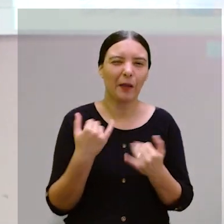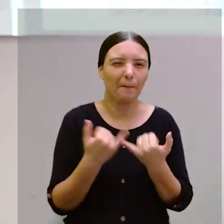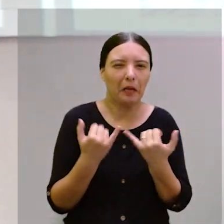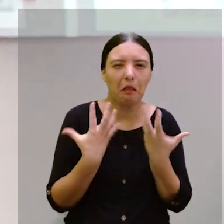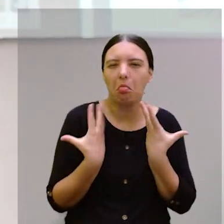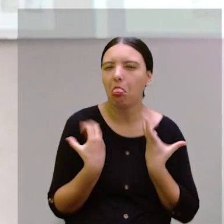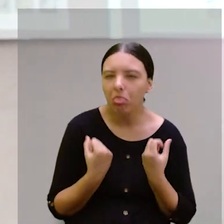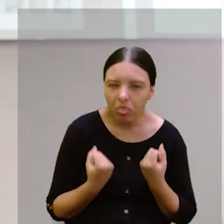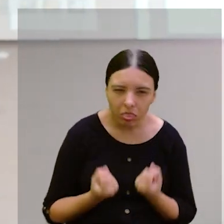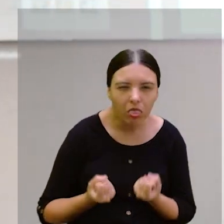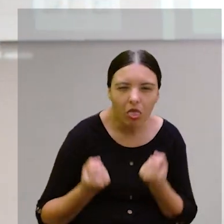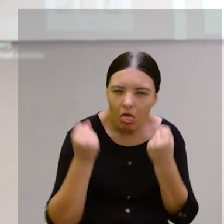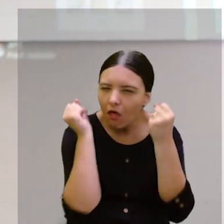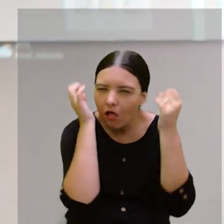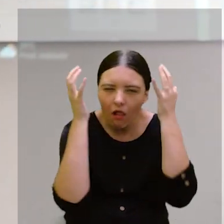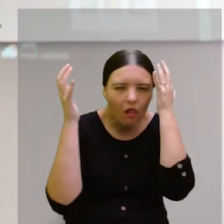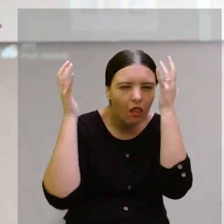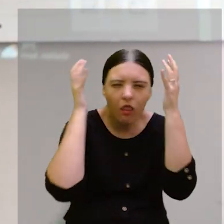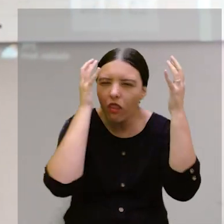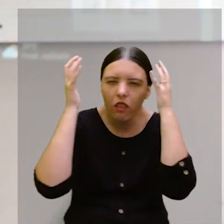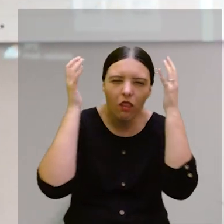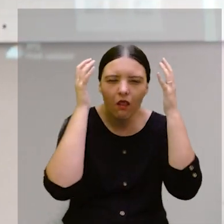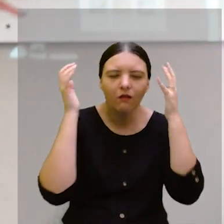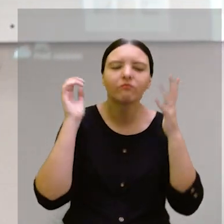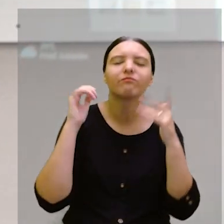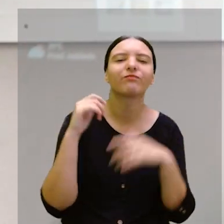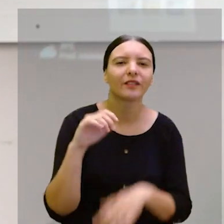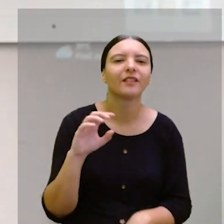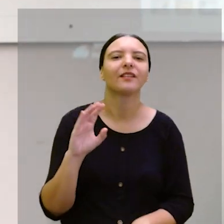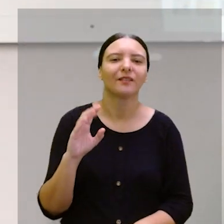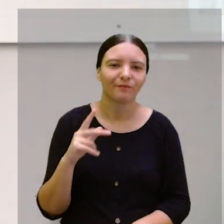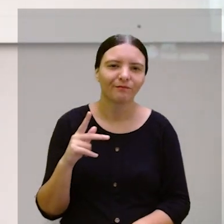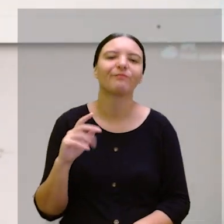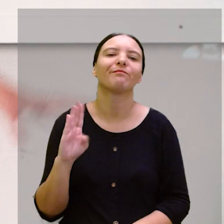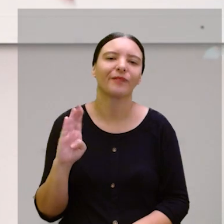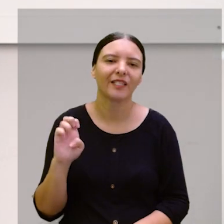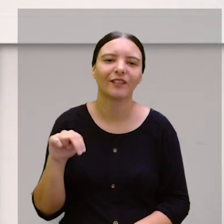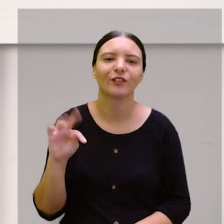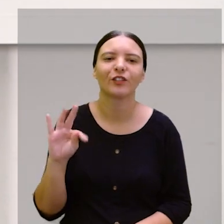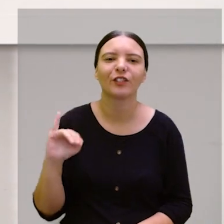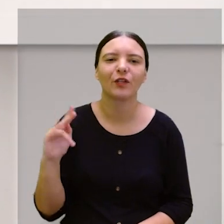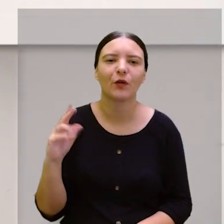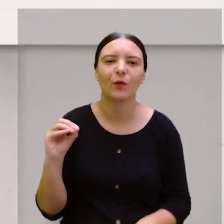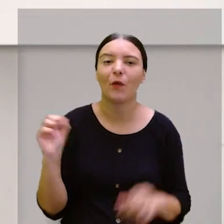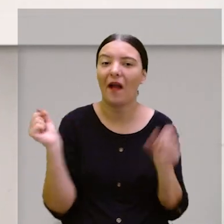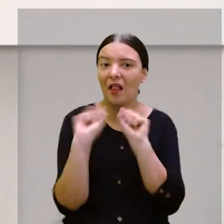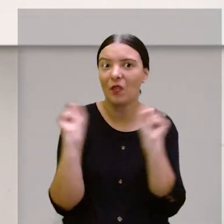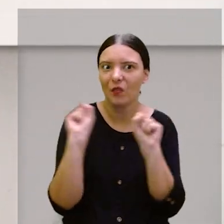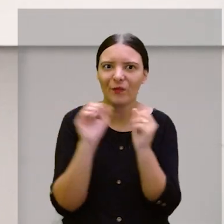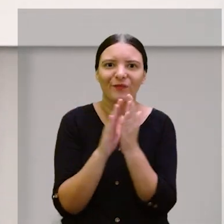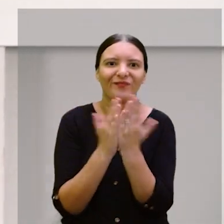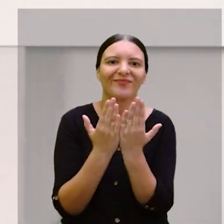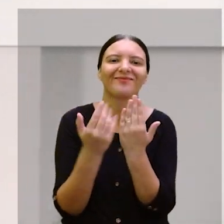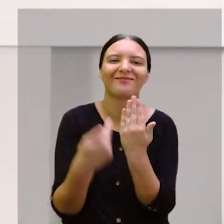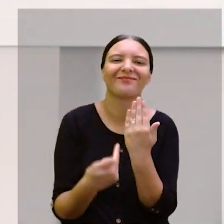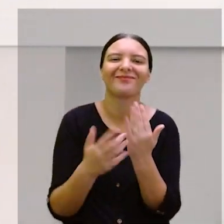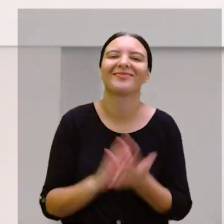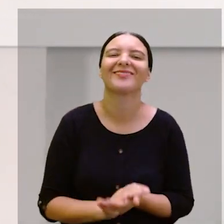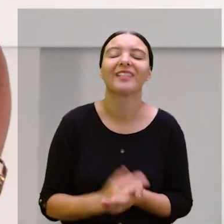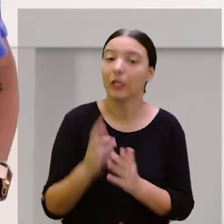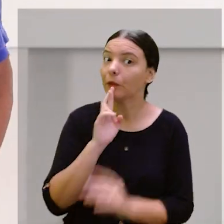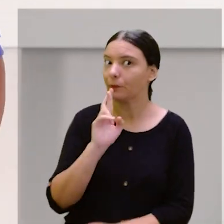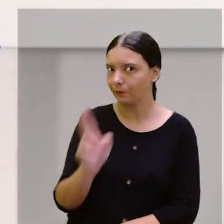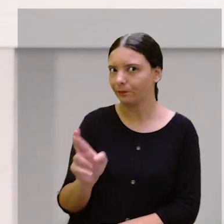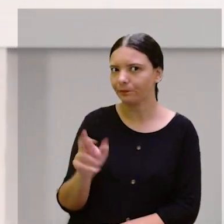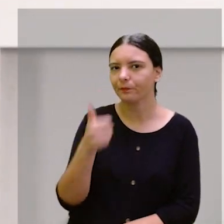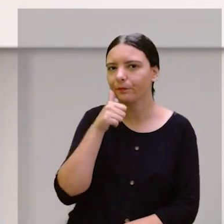assim, o cara tá lá atormentado, né? Que é o Bentinho, personagem principal. Adoro essa capa. Eu respondi para minha filha